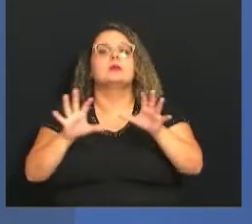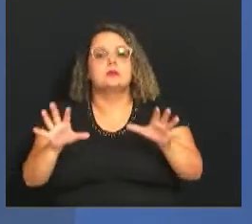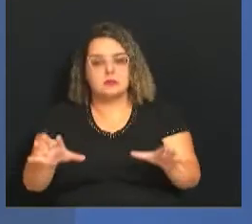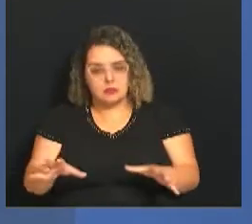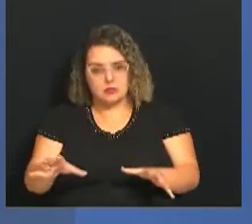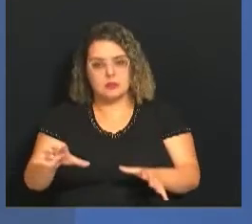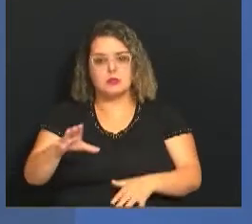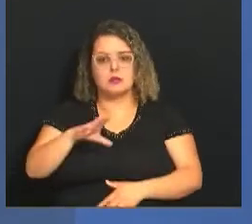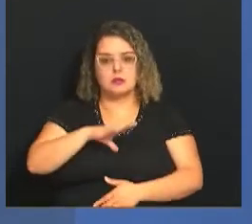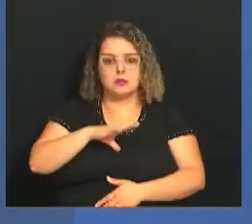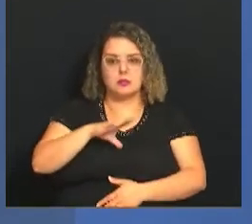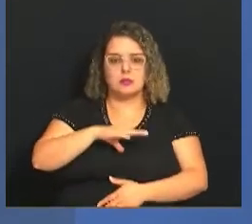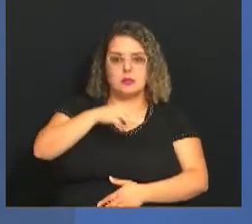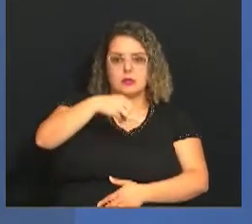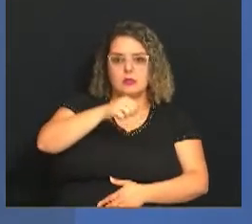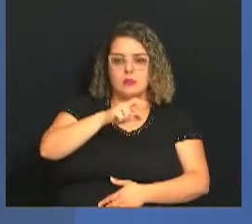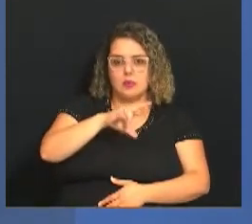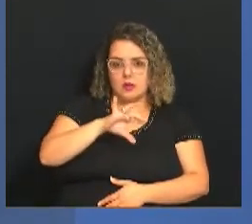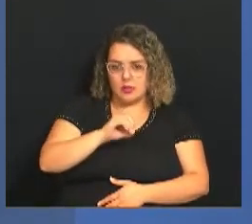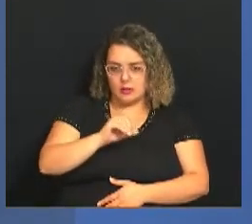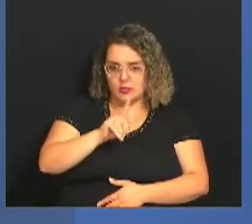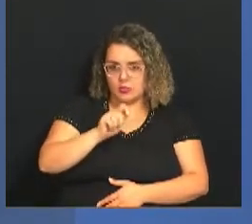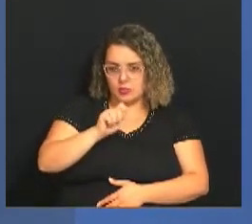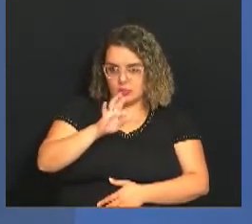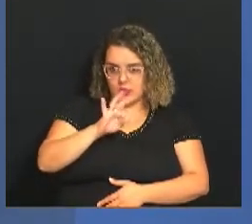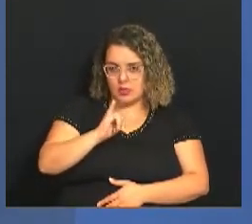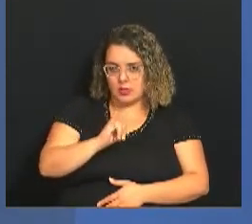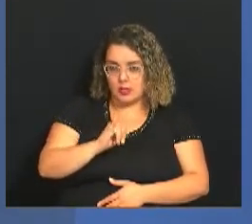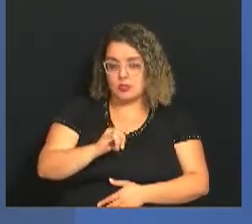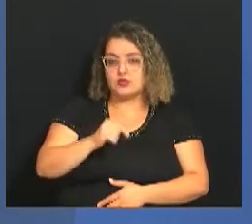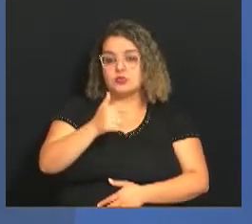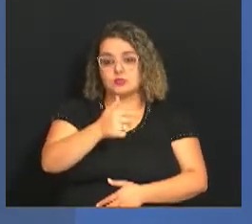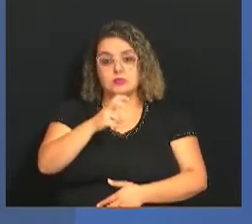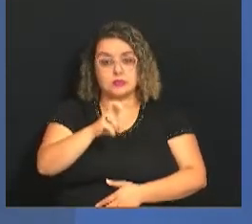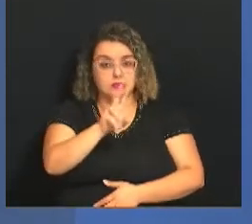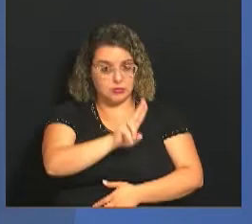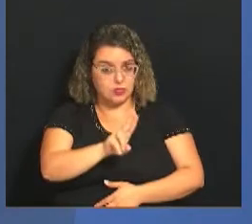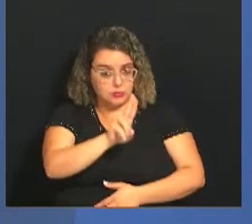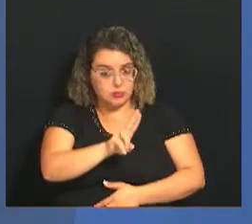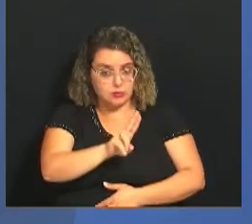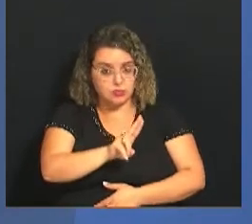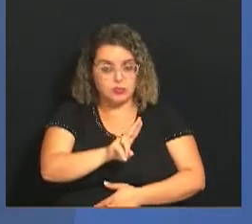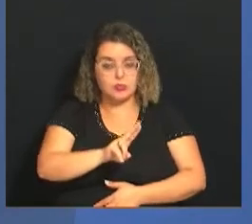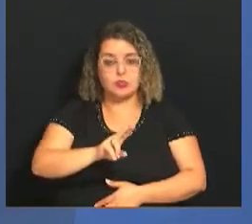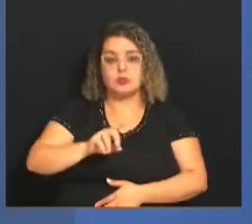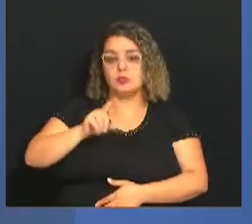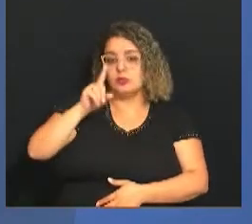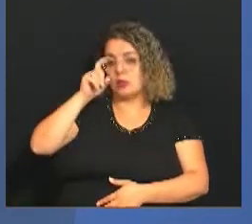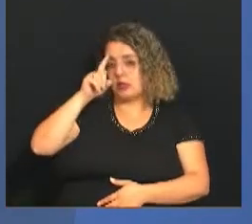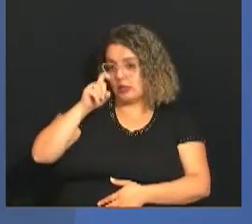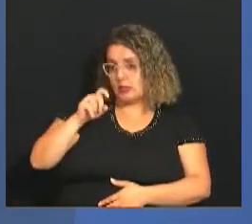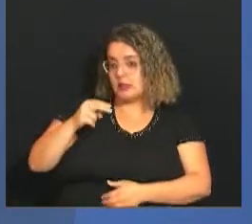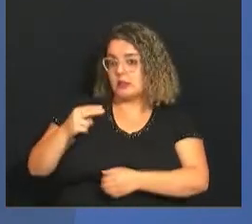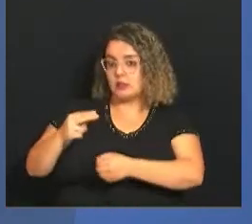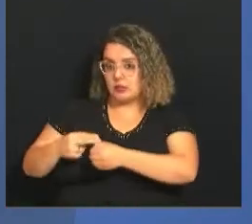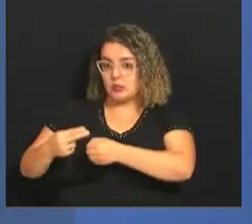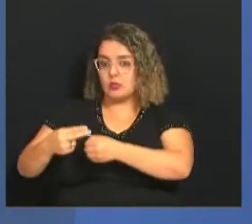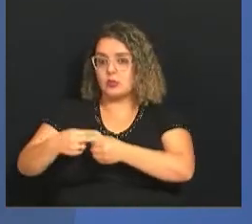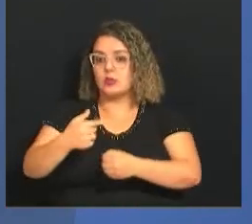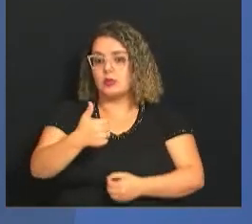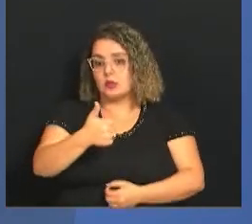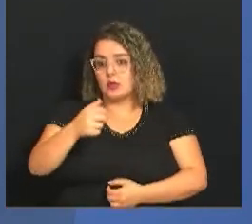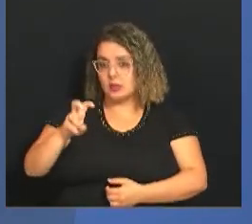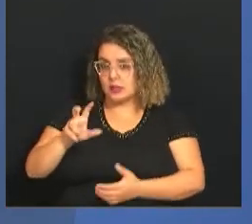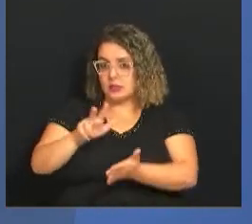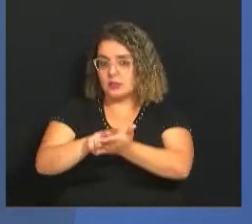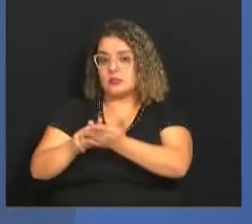municipal Dr. Mário Gatti, dos quais 25 ocupados. No HC da Unicamp são 15 leitos, todos ocupados,